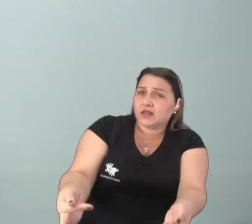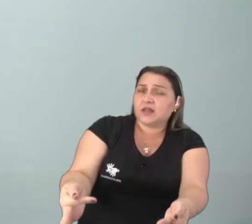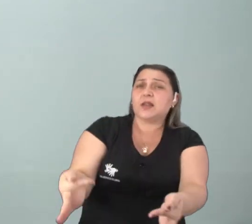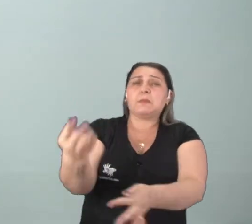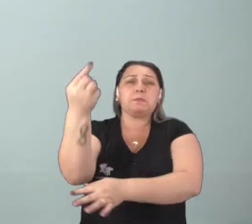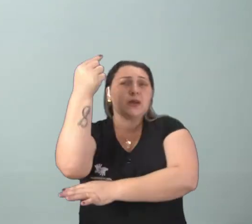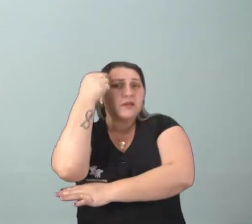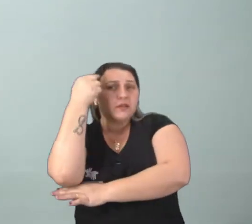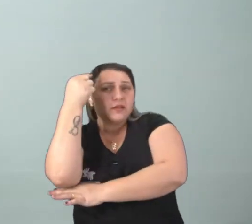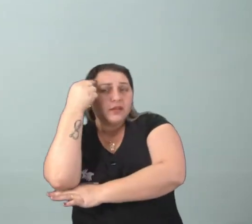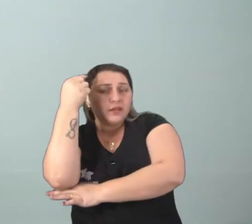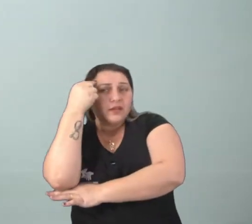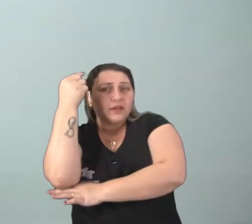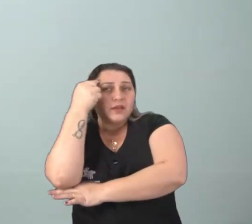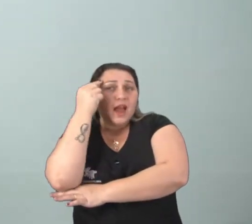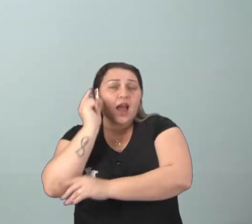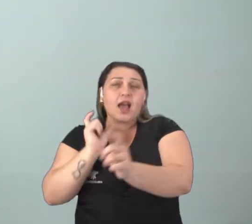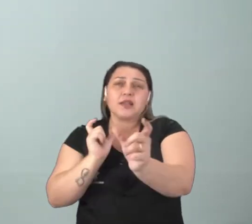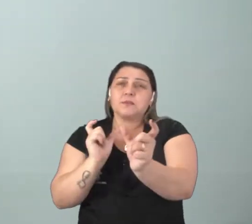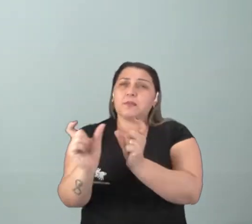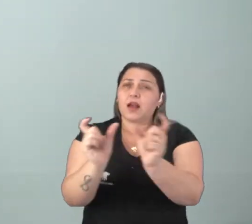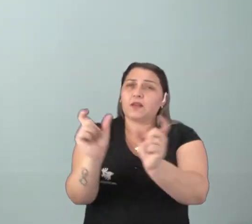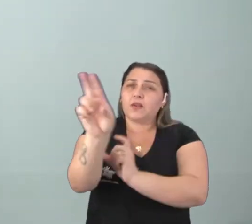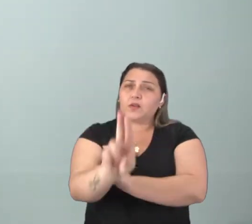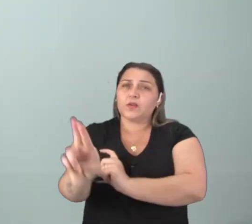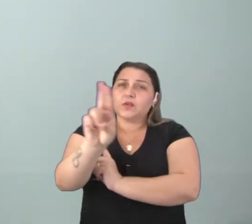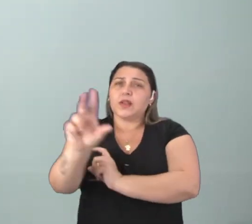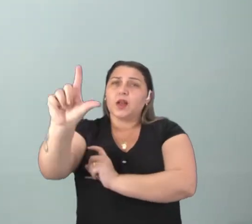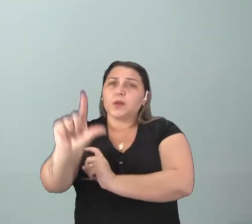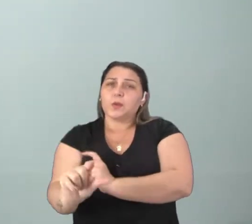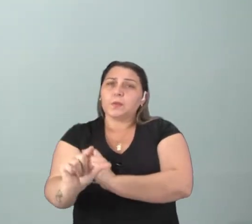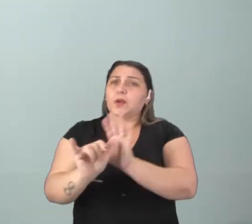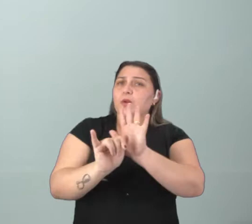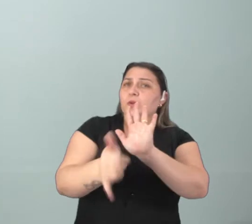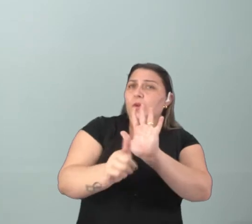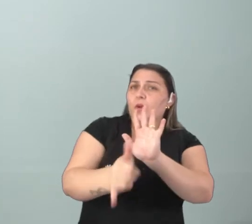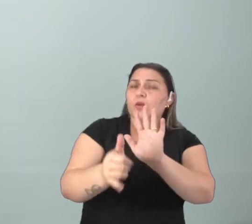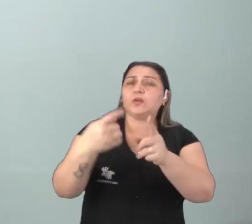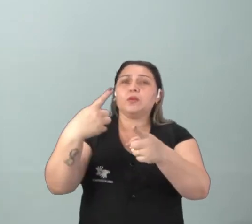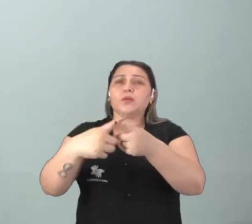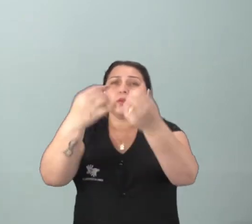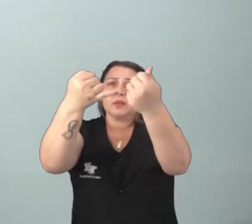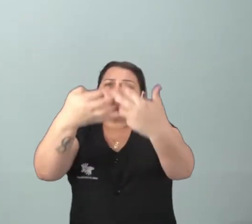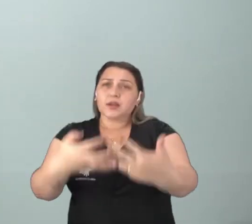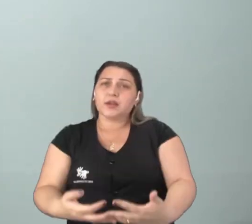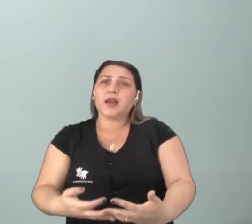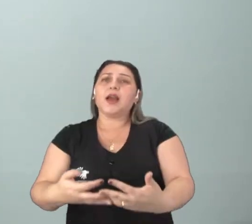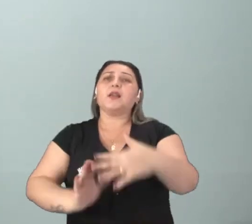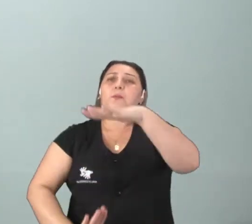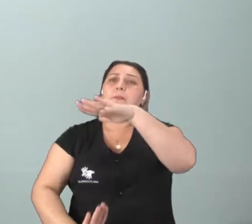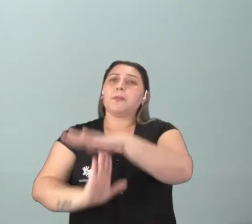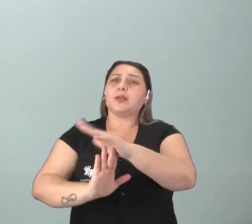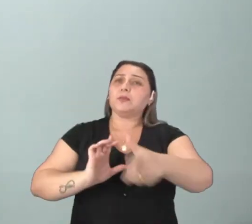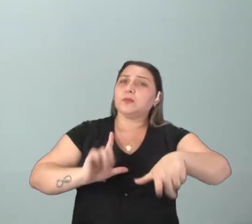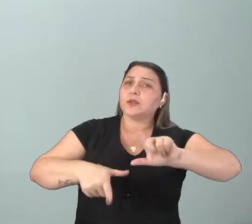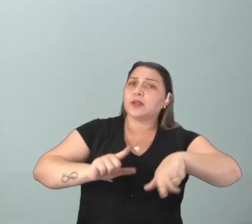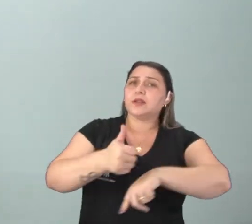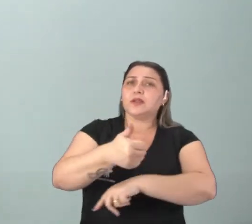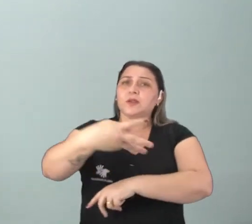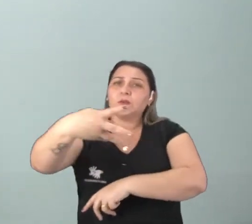bem pensada as palavras que ele vai usar no miniconto, porque como foi dito para vocês, o máximo de caracteres